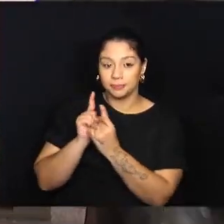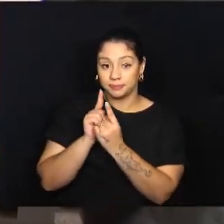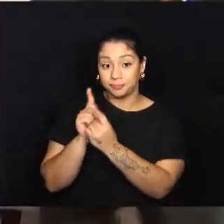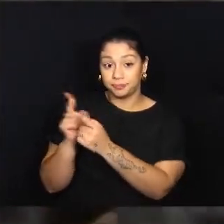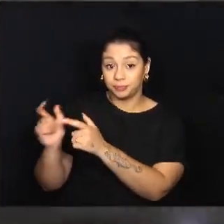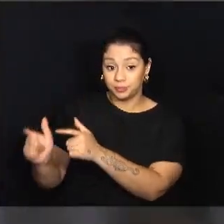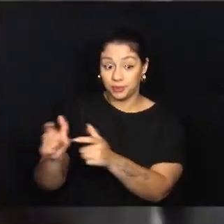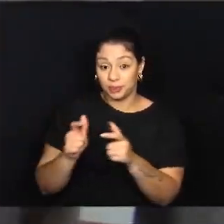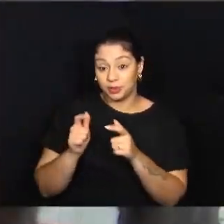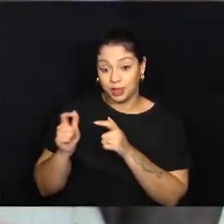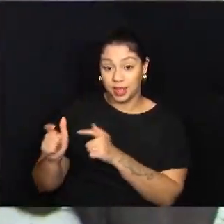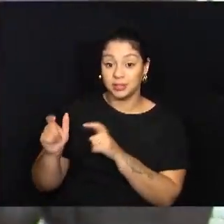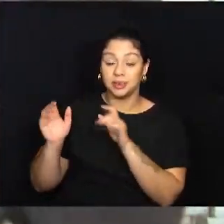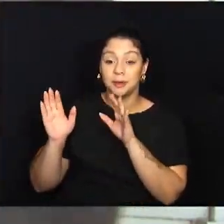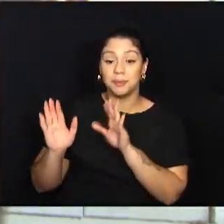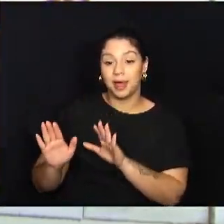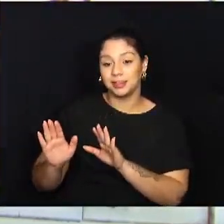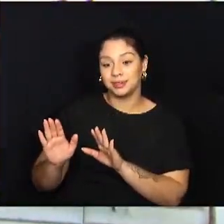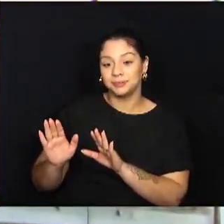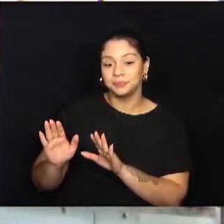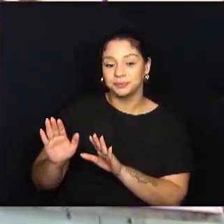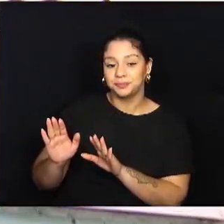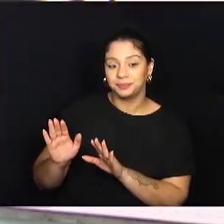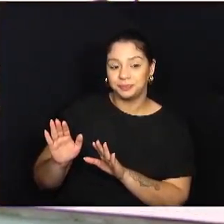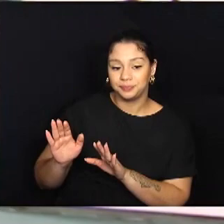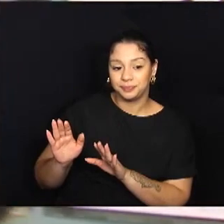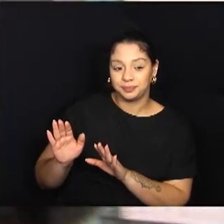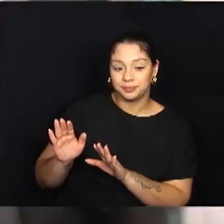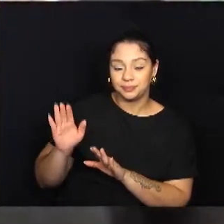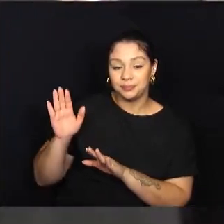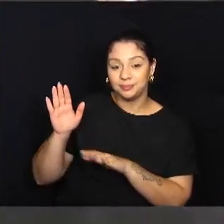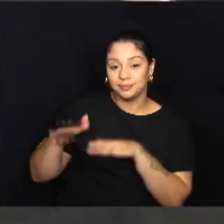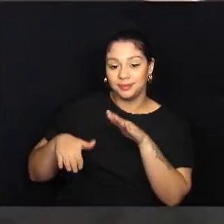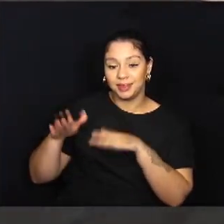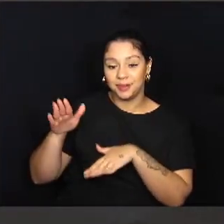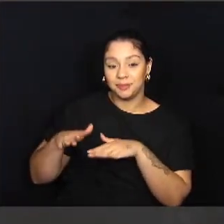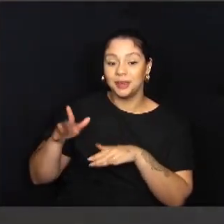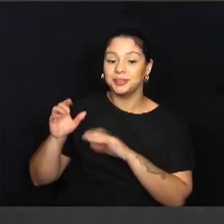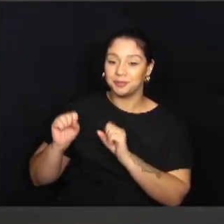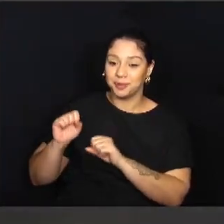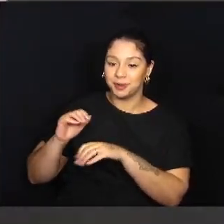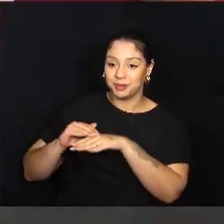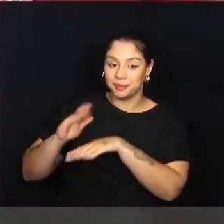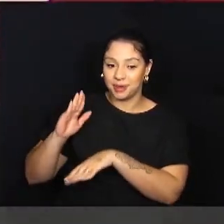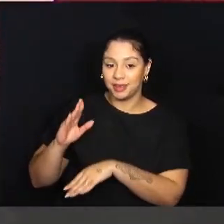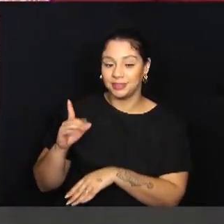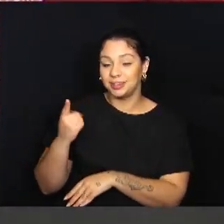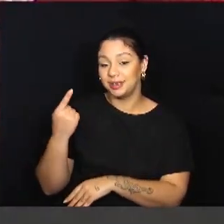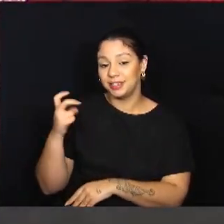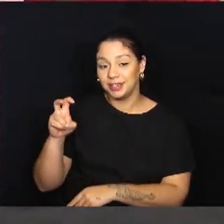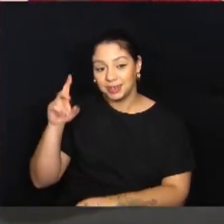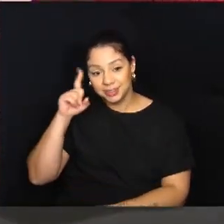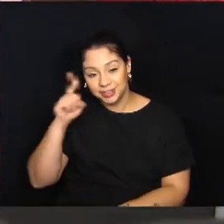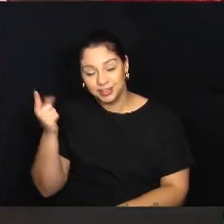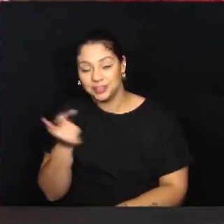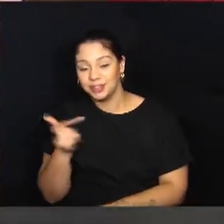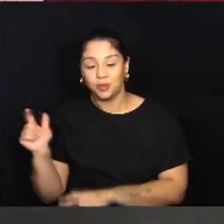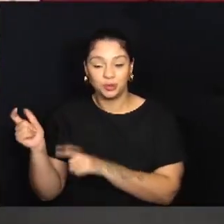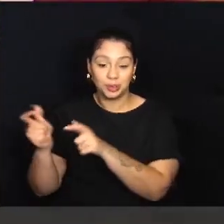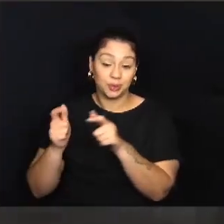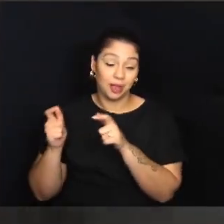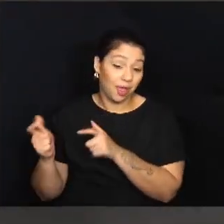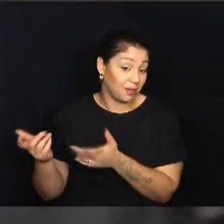região. Mas, dependendo da demanda, isso pode se estender mais um pouquinho, mais 15 dias, né? Como já aconteceu em outros lugares. A gente